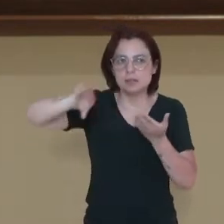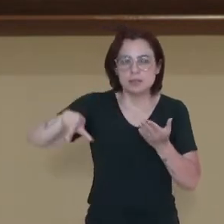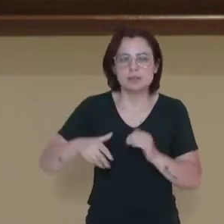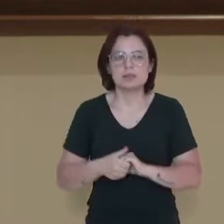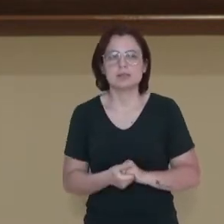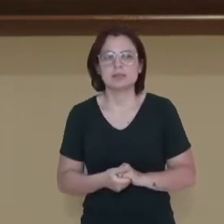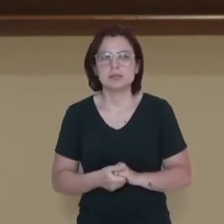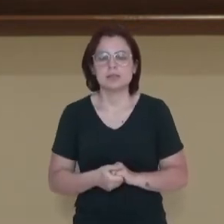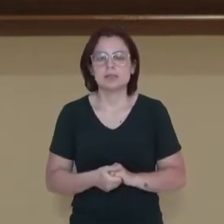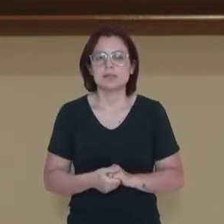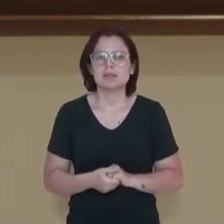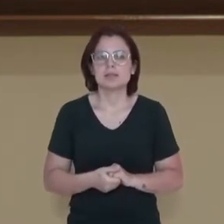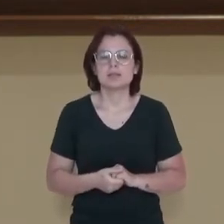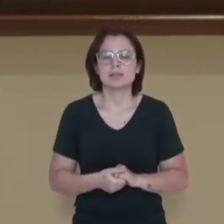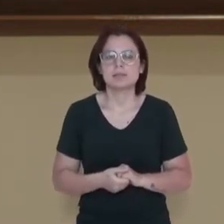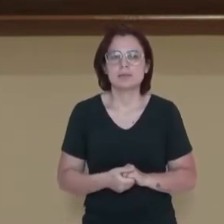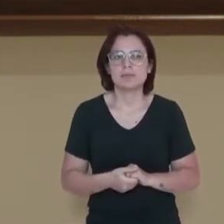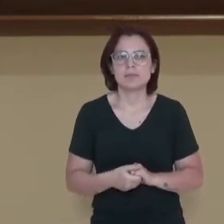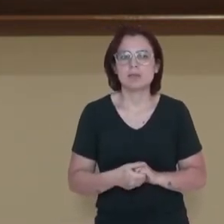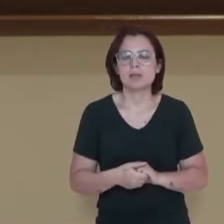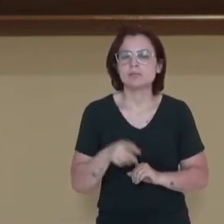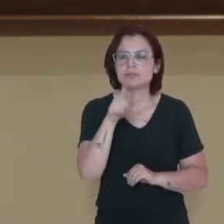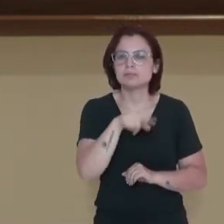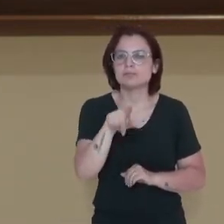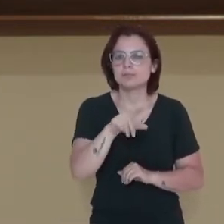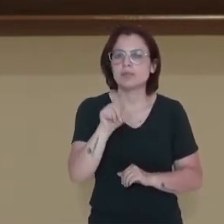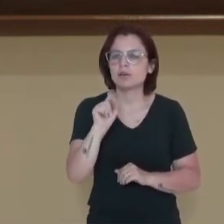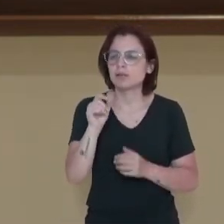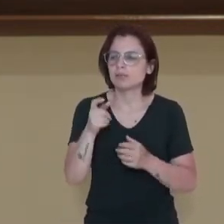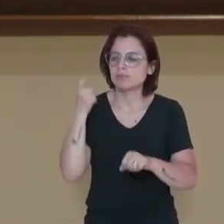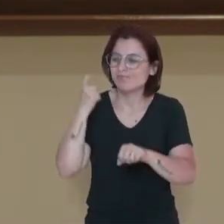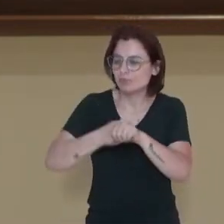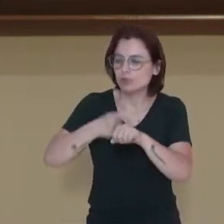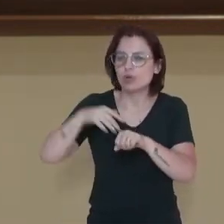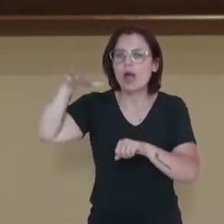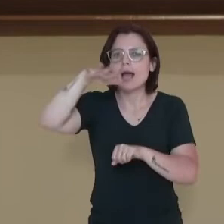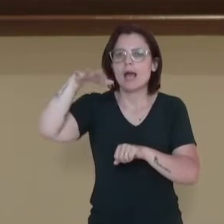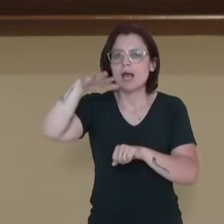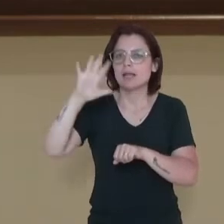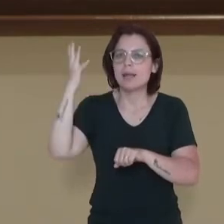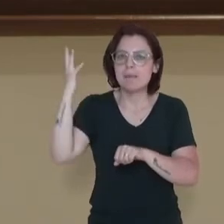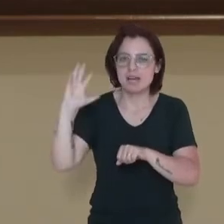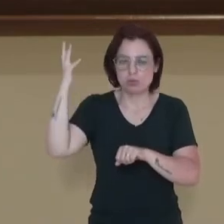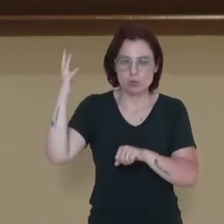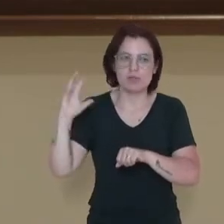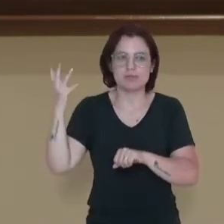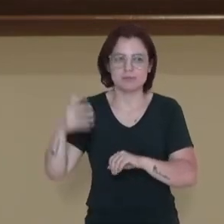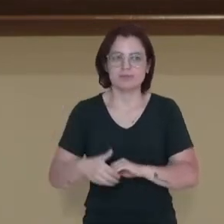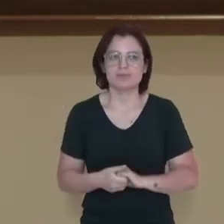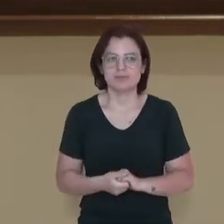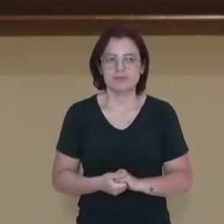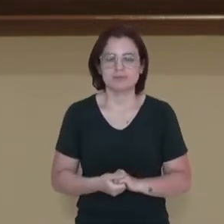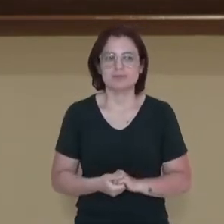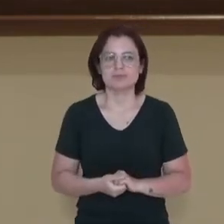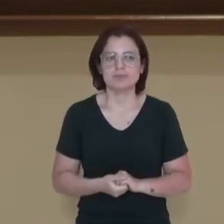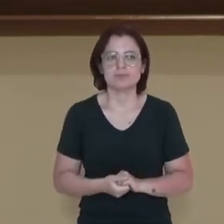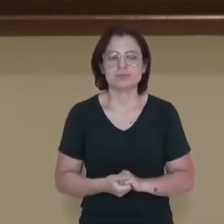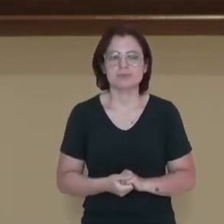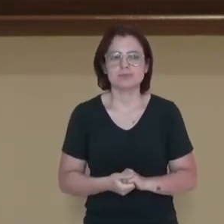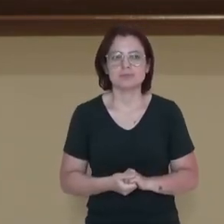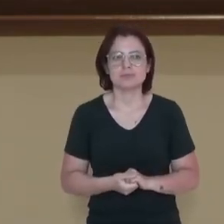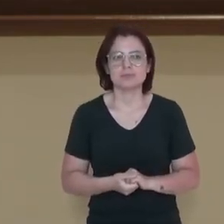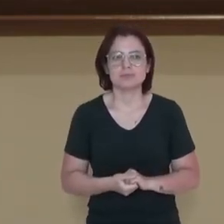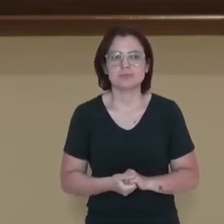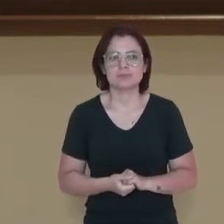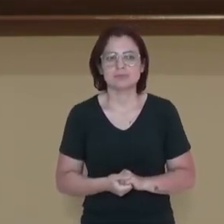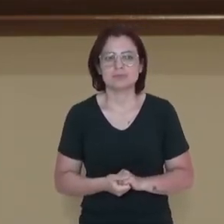sólidos a temperatura ambiente. Então, a gente tem aqui alguns exemplos, né? A gente tem normalmente os compostos iônicos na forma sólida a temperatura